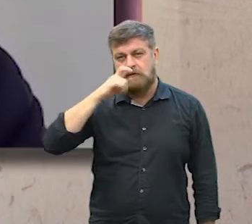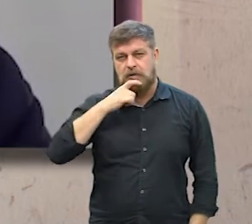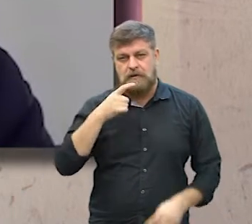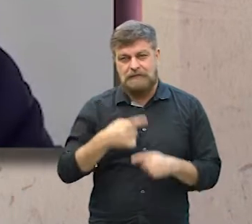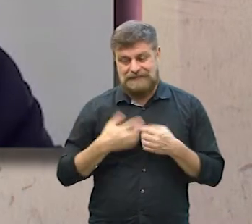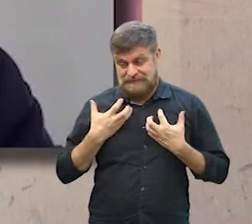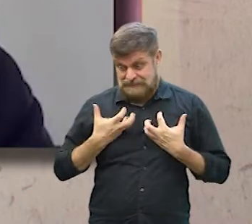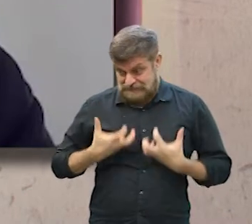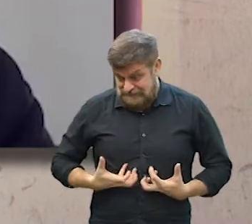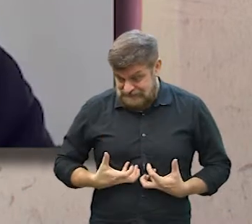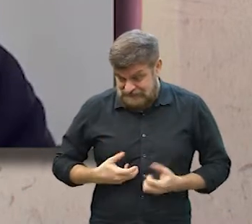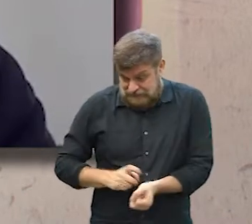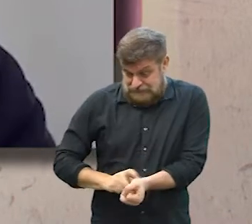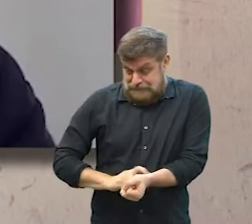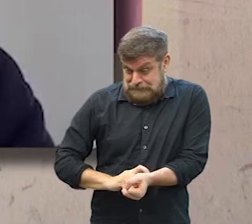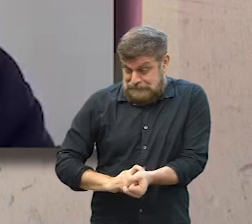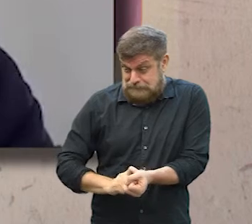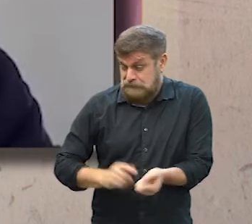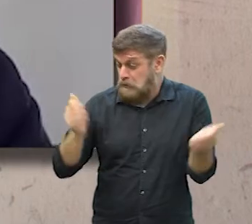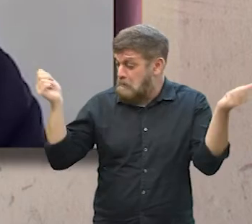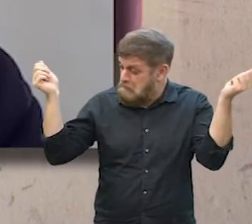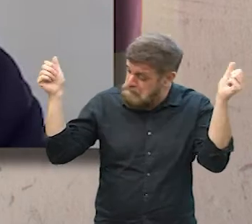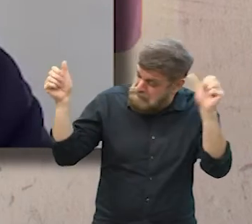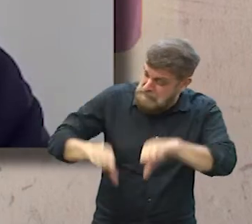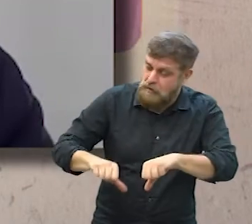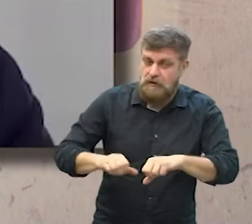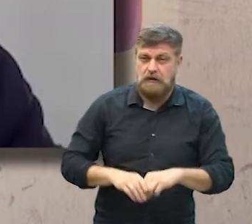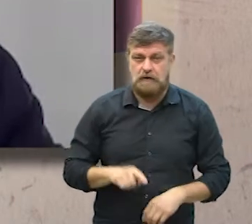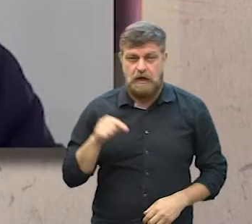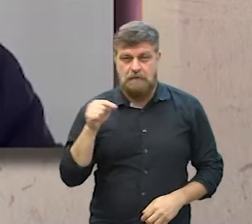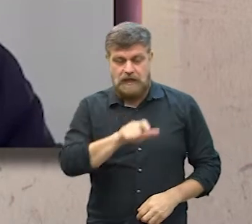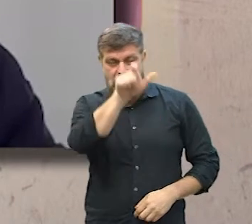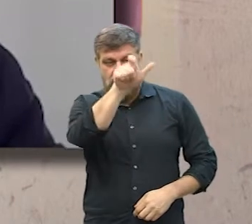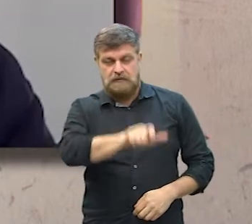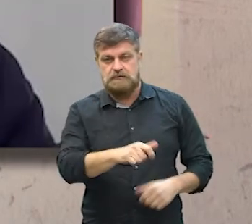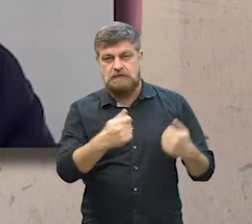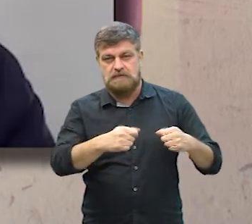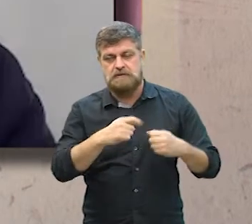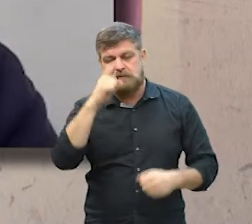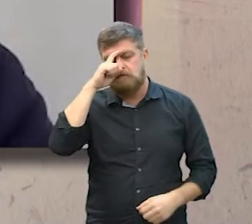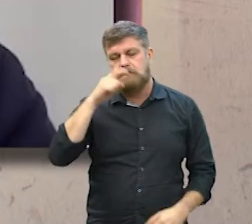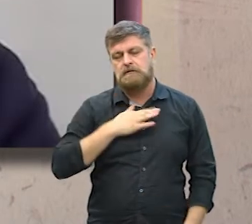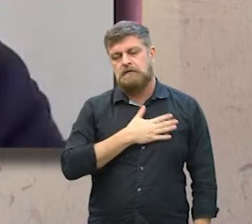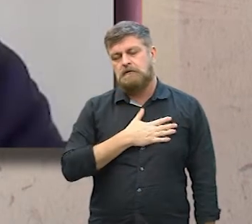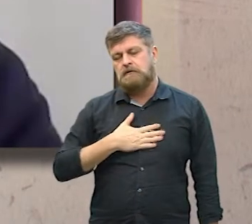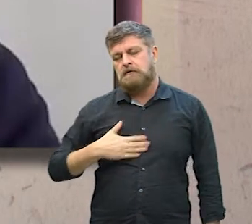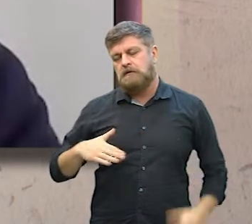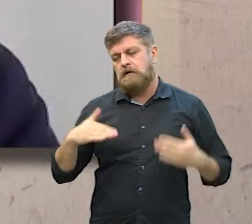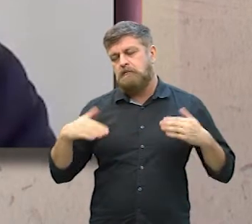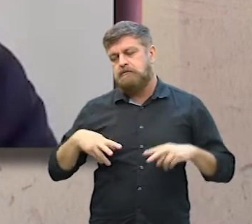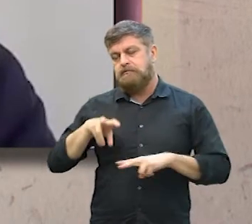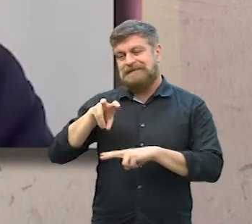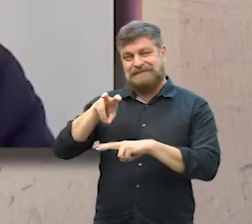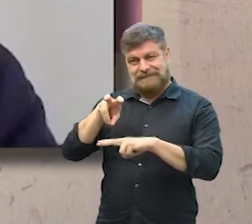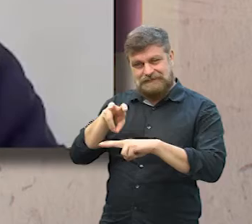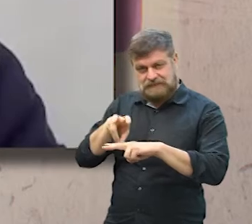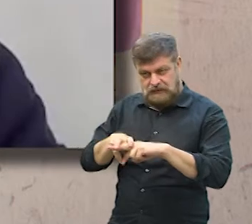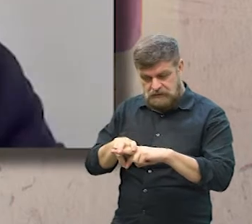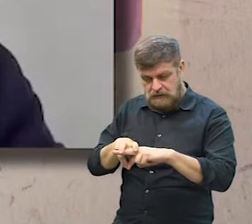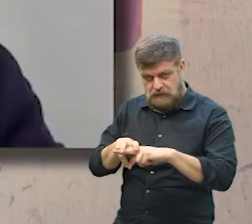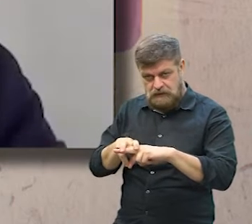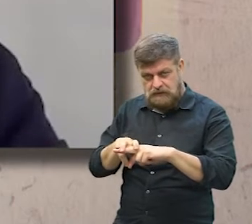O estresse pode piorar a situação e pode até desencadear a crise, mas ela tem que acalmar, tentar pôr ela sentada